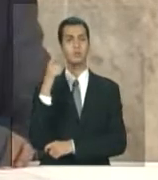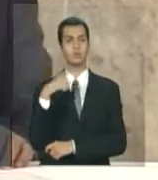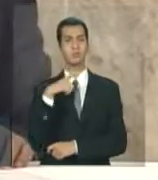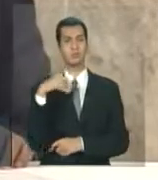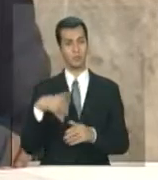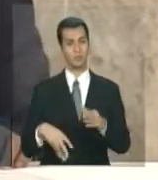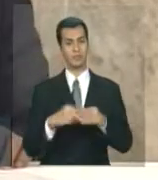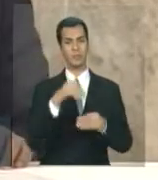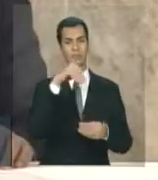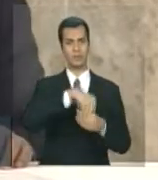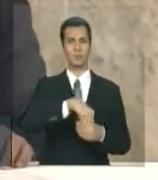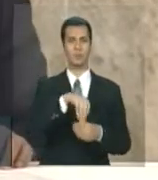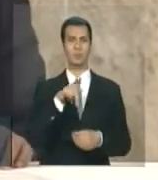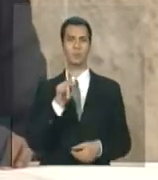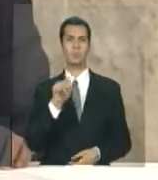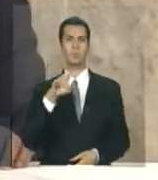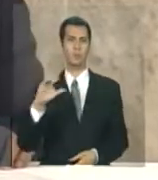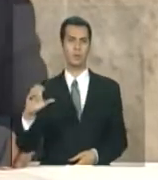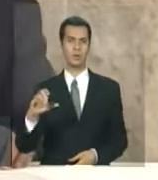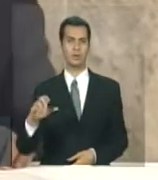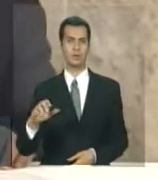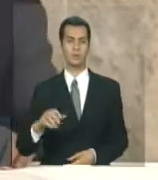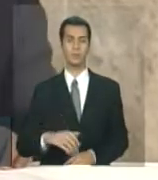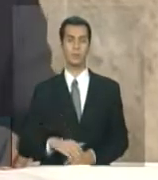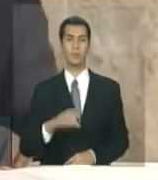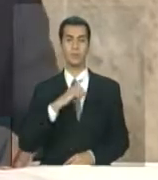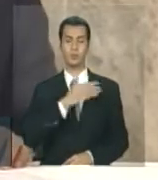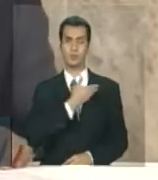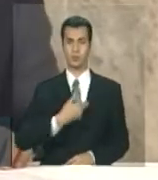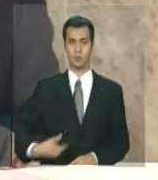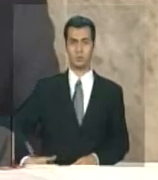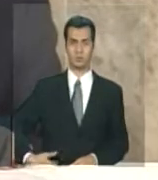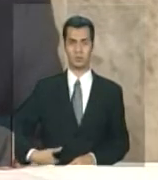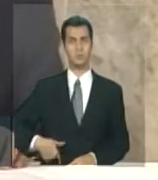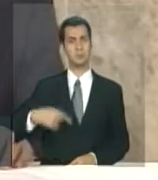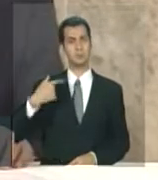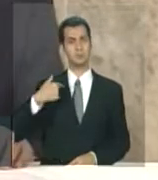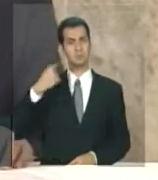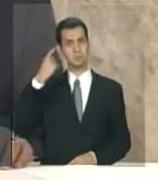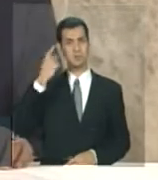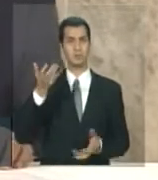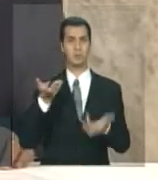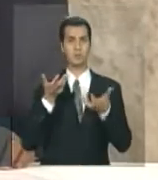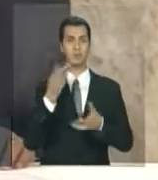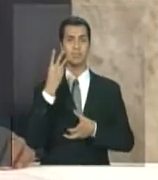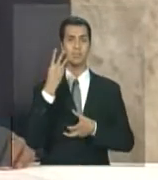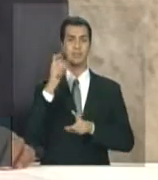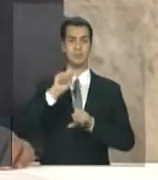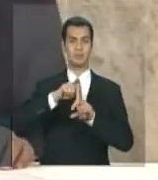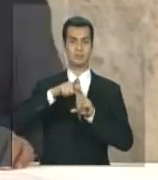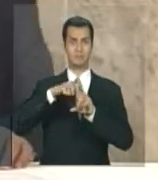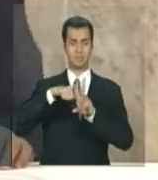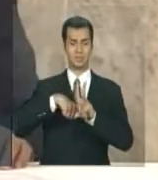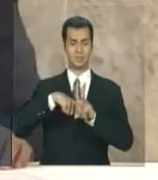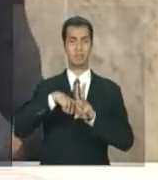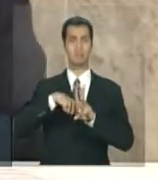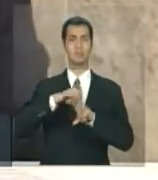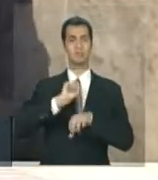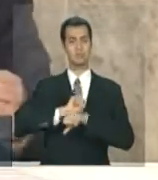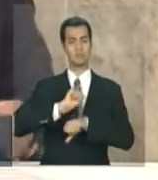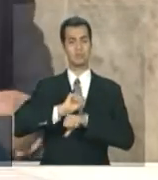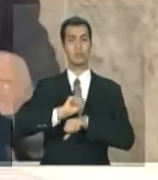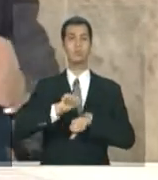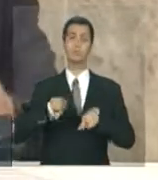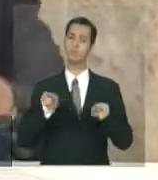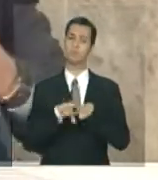no PAC, que o governo ficou dentro de 3 meses de apresentar soluções para os entraves, a mesma coisa em Santa Catarina.